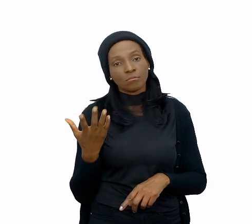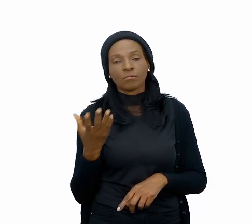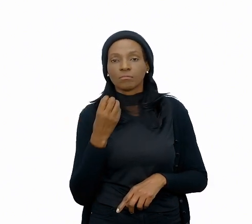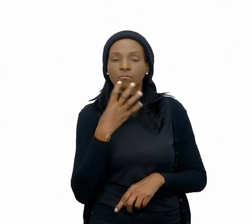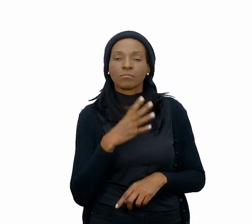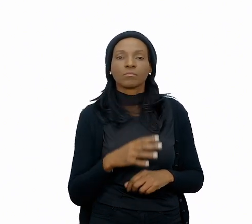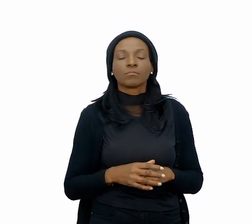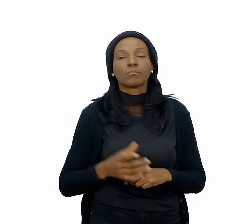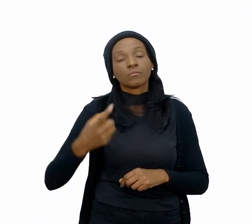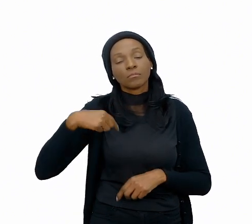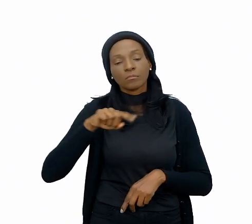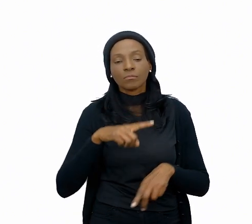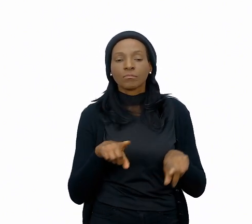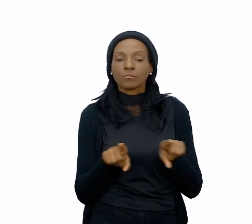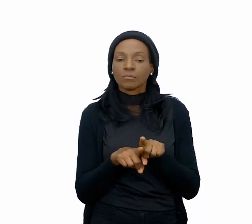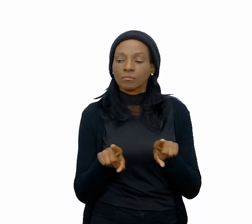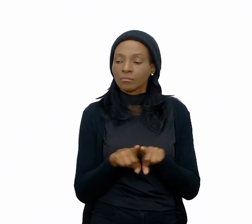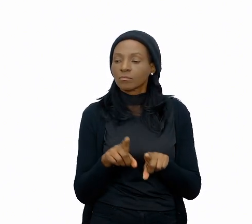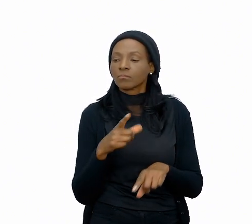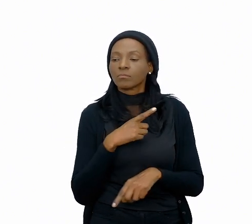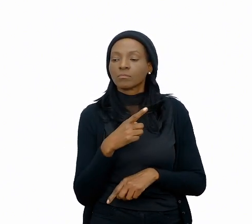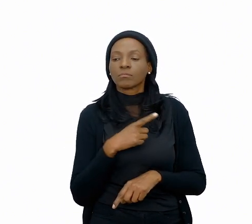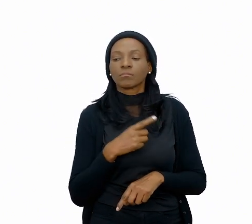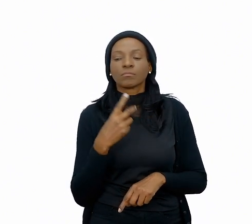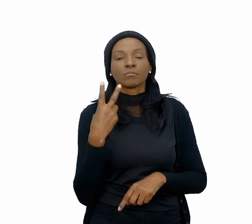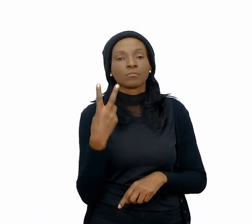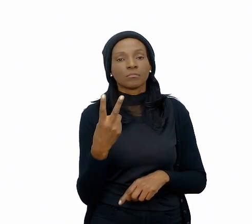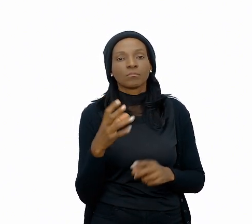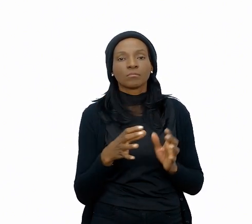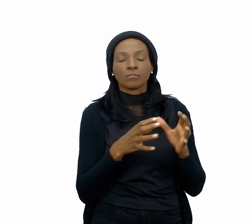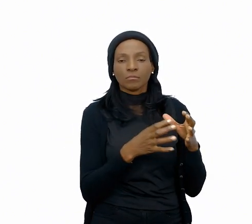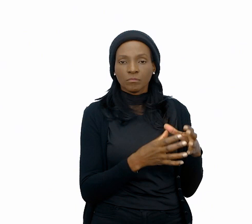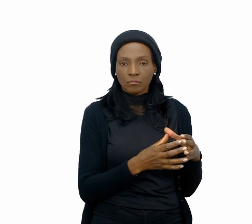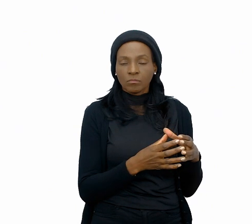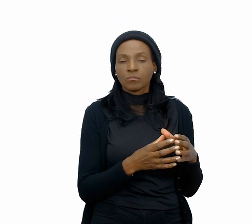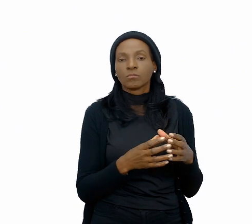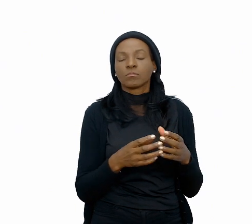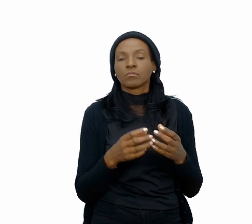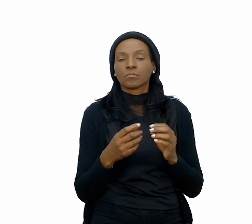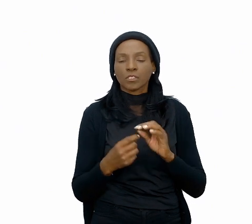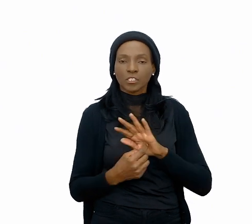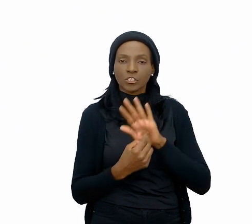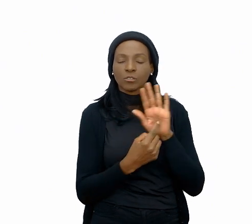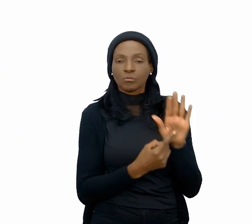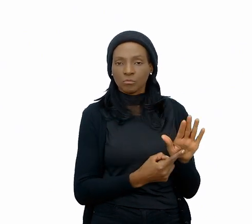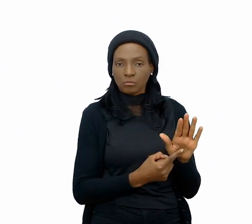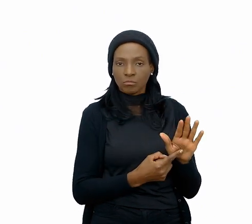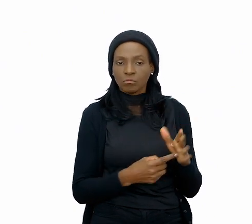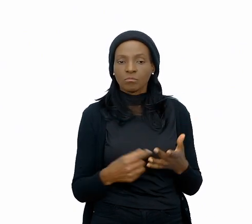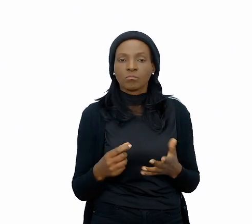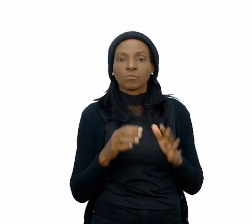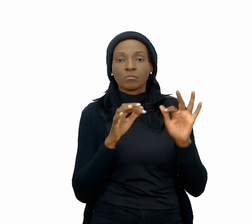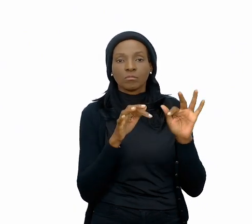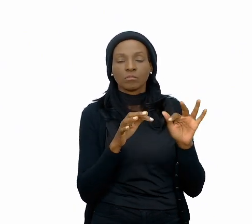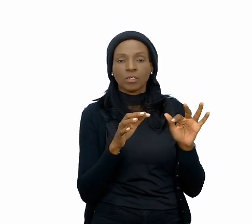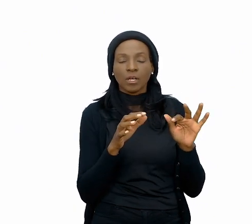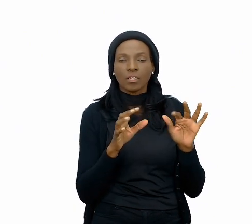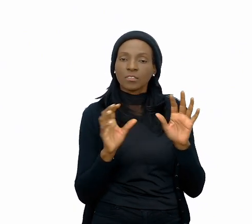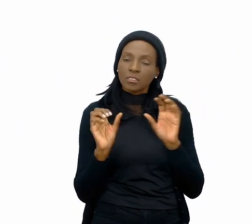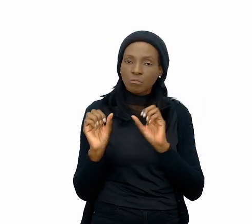a gente tem também duas categorias aí que a gente vai explorar, né? As que permitem